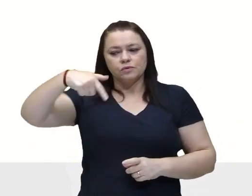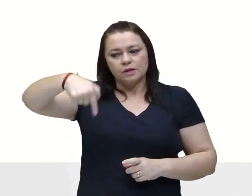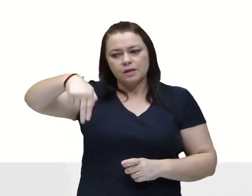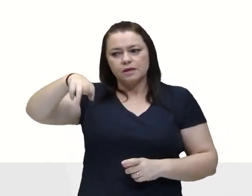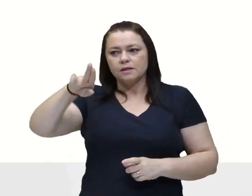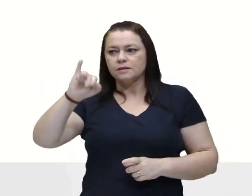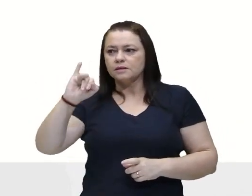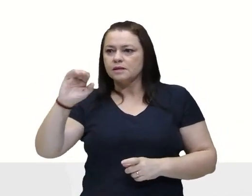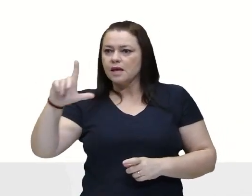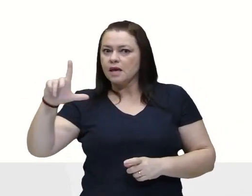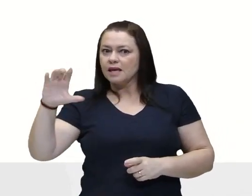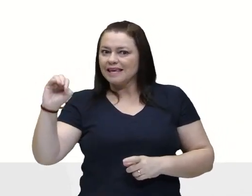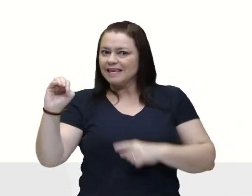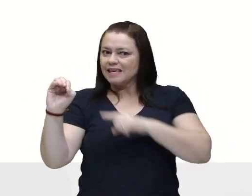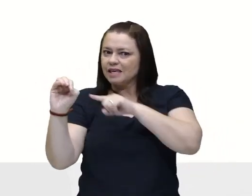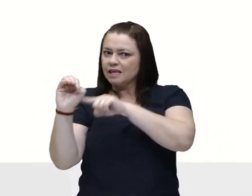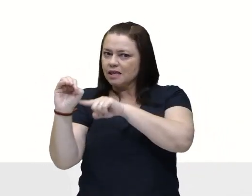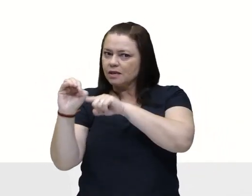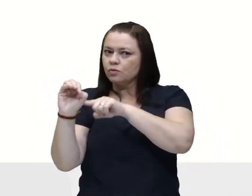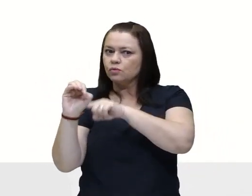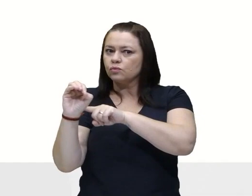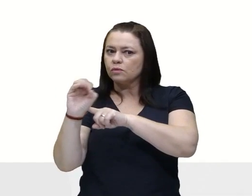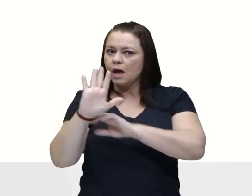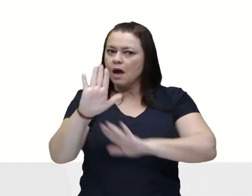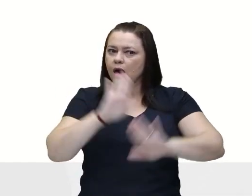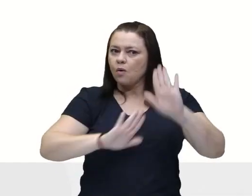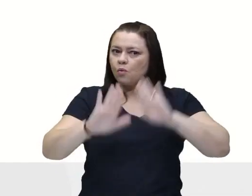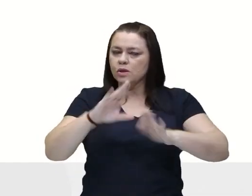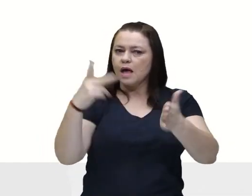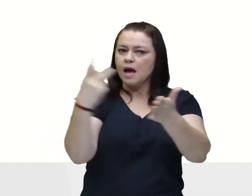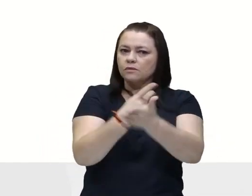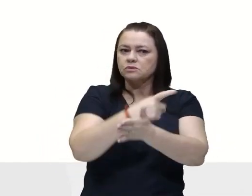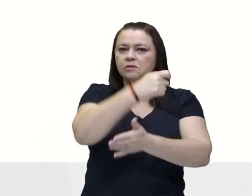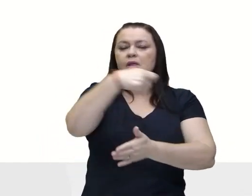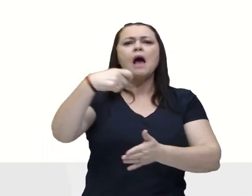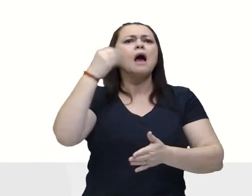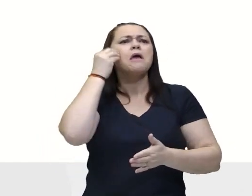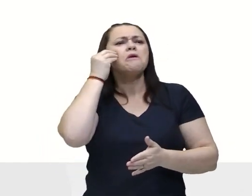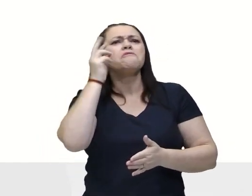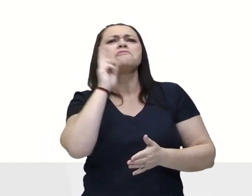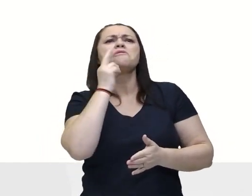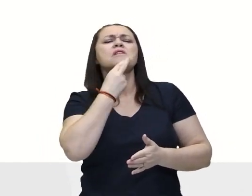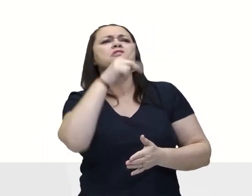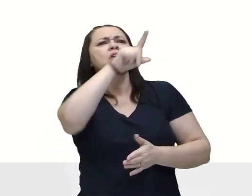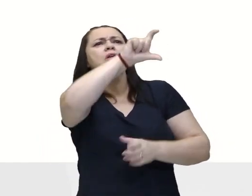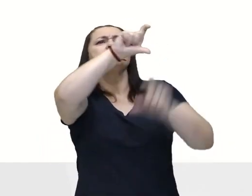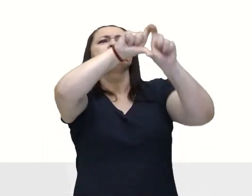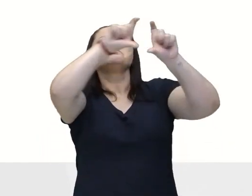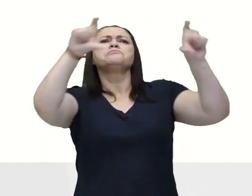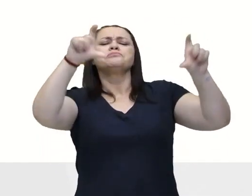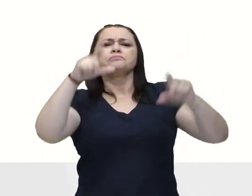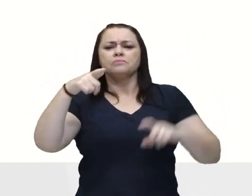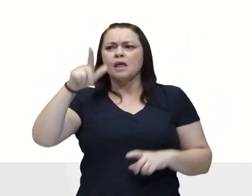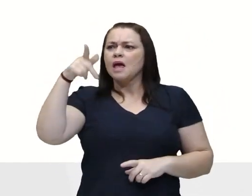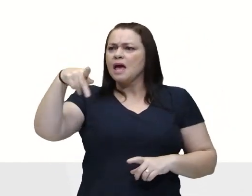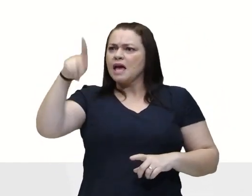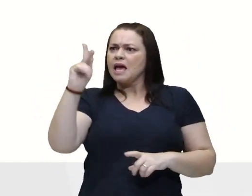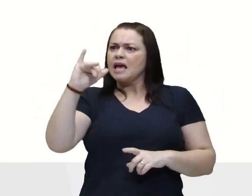escrever matematicamente errado por aí. Ah, professor, mas eu vi no restaurante quilo com K. Está errado,